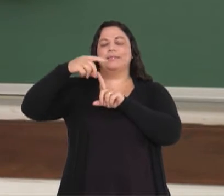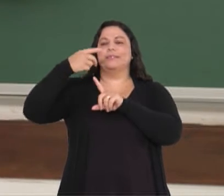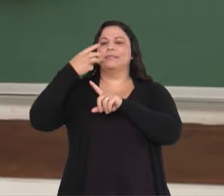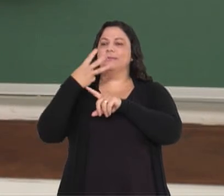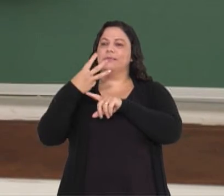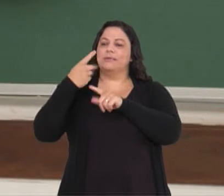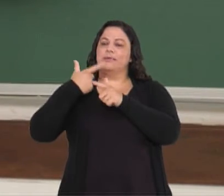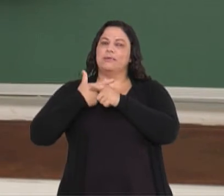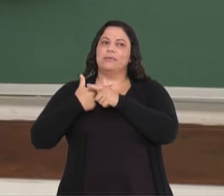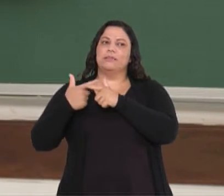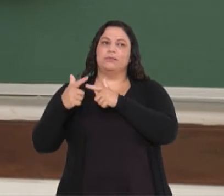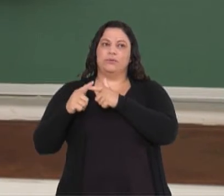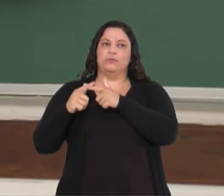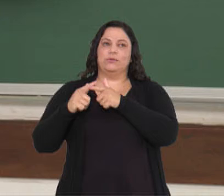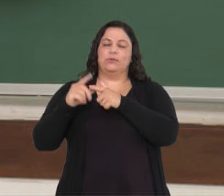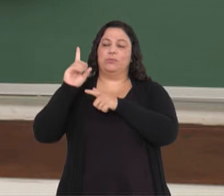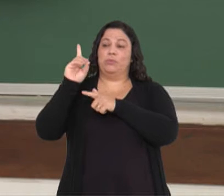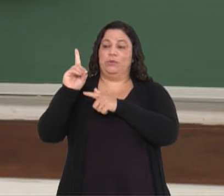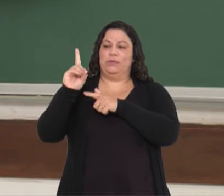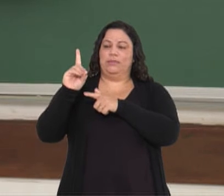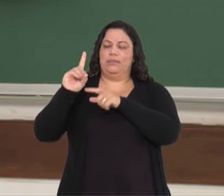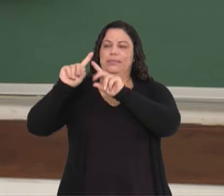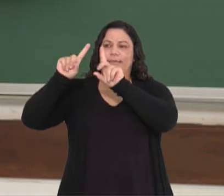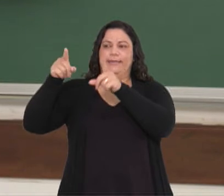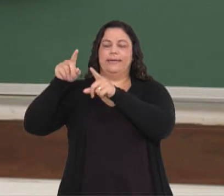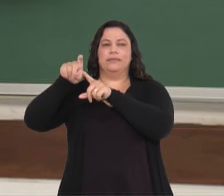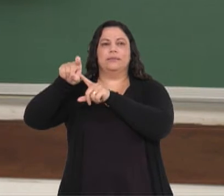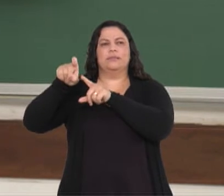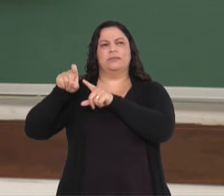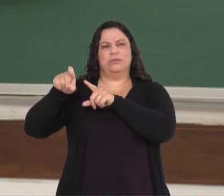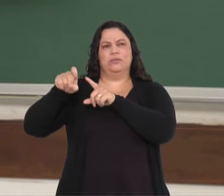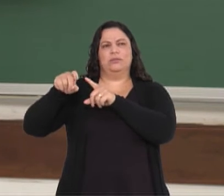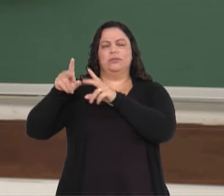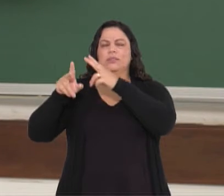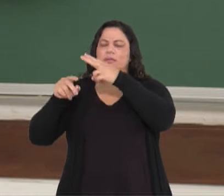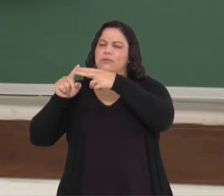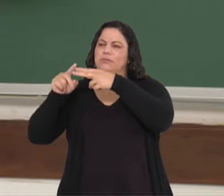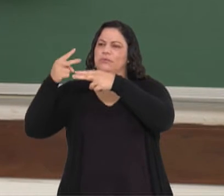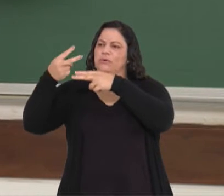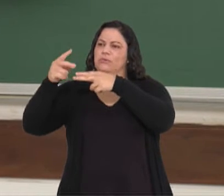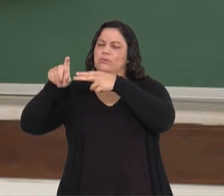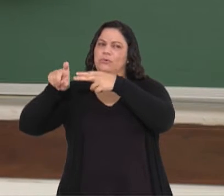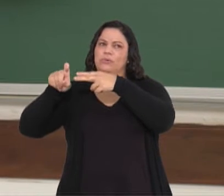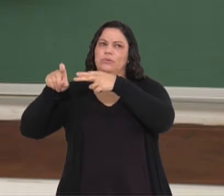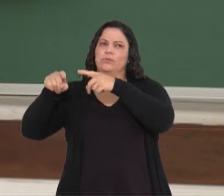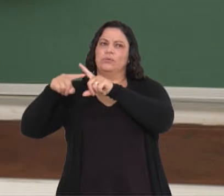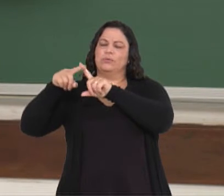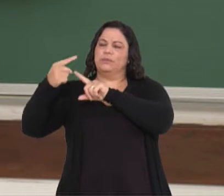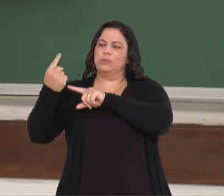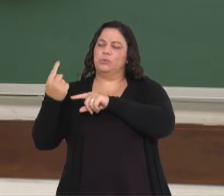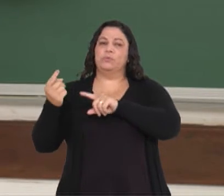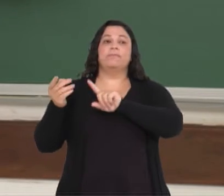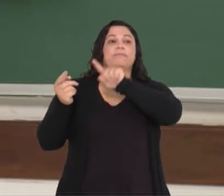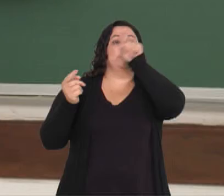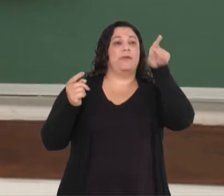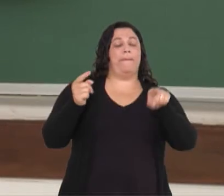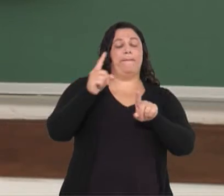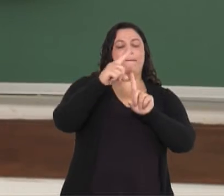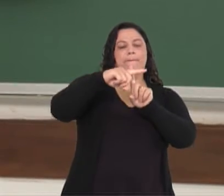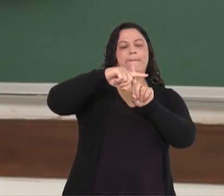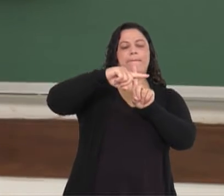lado esquerdo aqui acima desse cruzamento da horizontal com a vertical, eu coloco aqui a raiz do